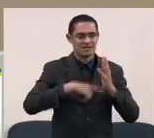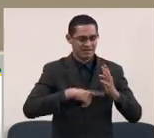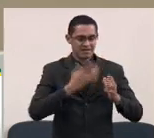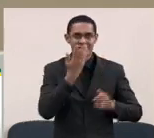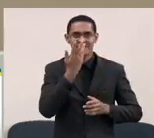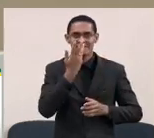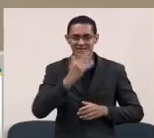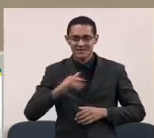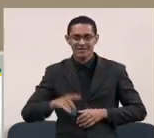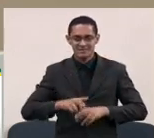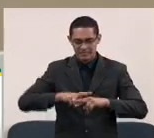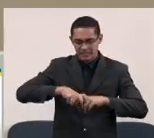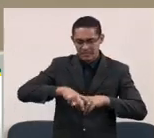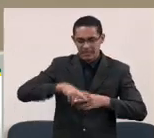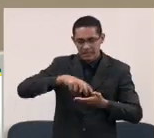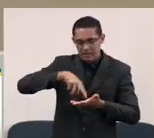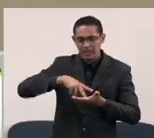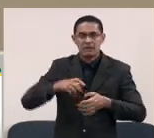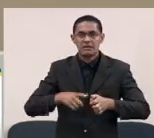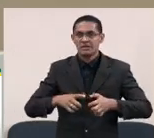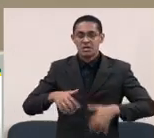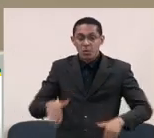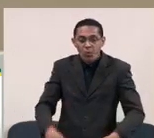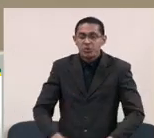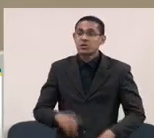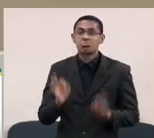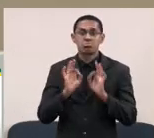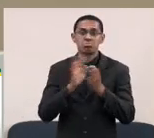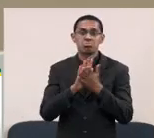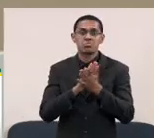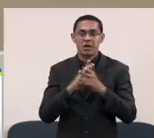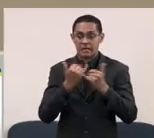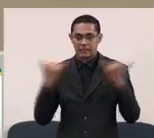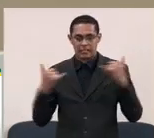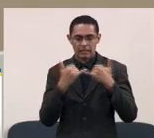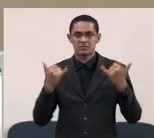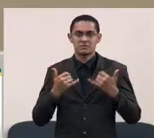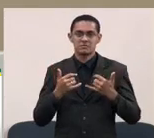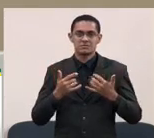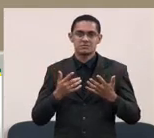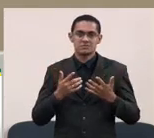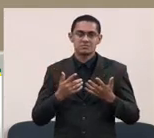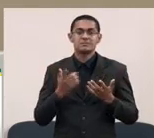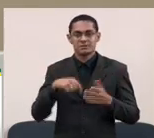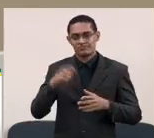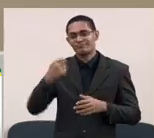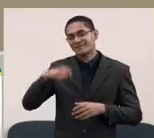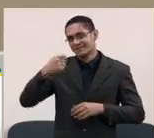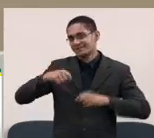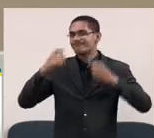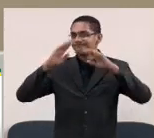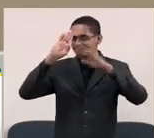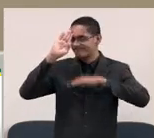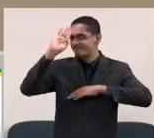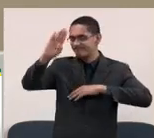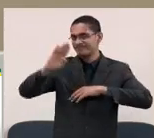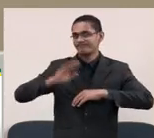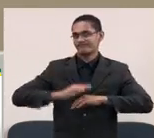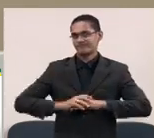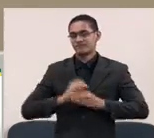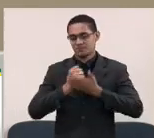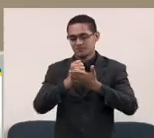criança autista numa fila. Então, essas pessoas têm e devem ter prioridades. Eu lembro bem que quando